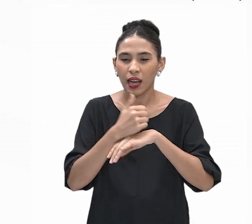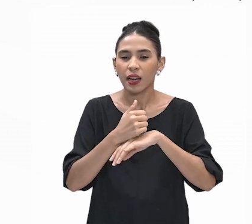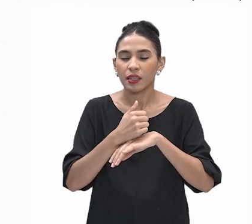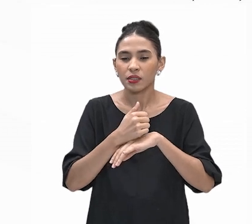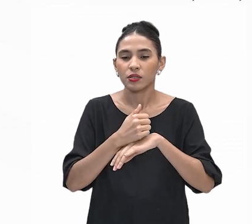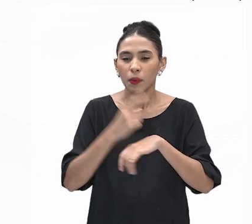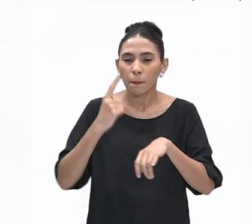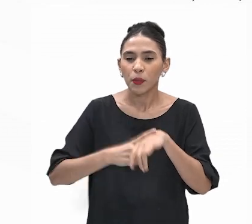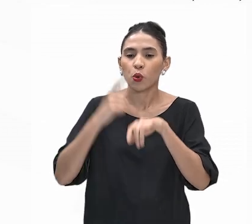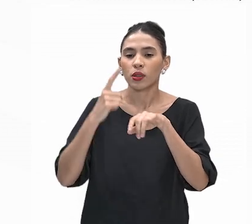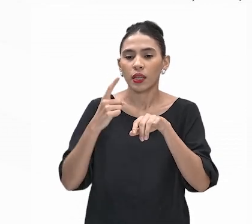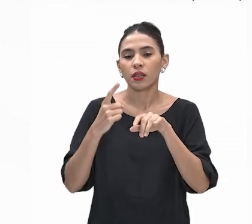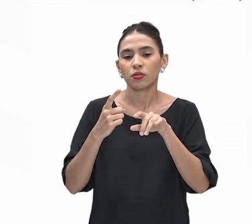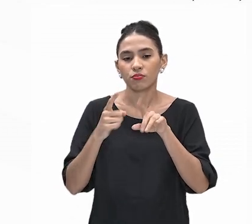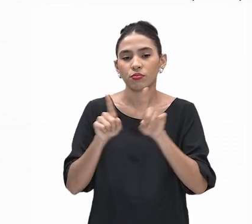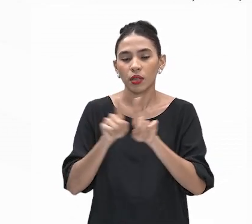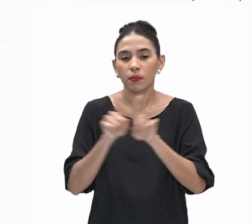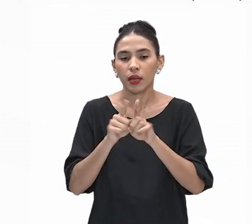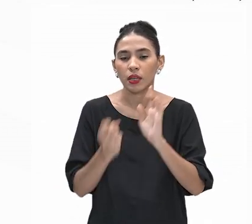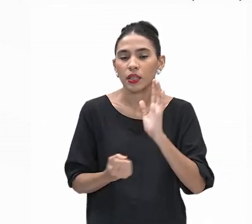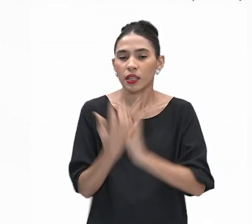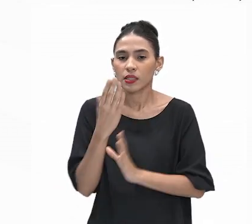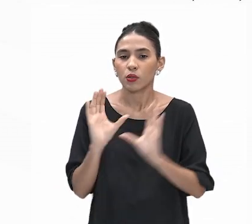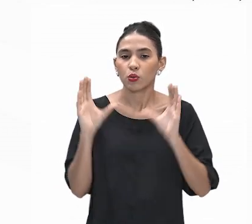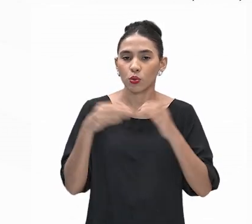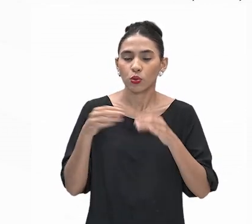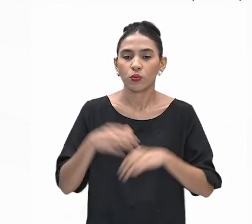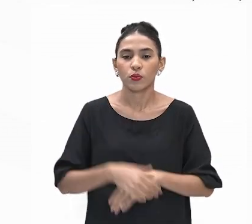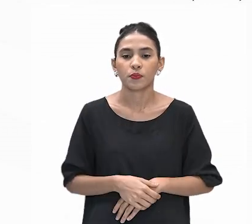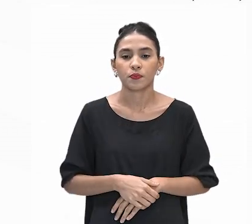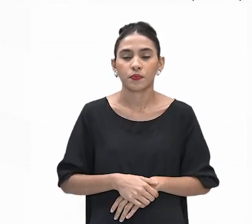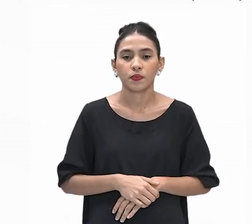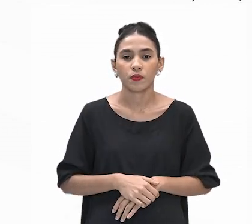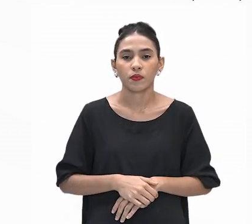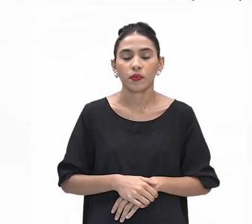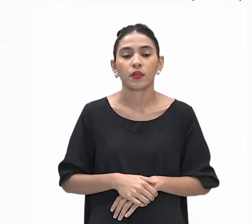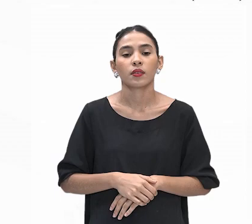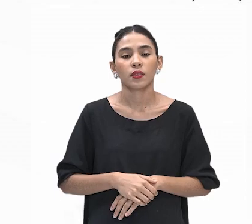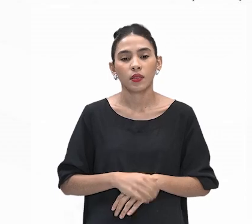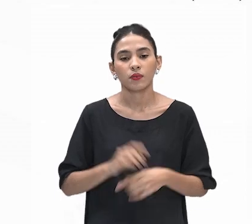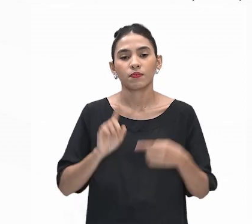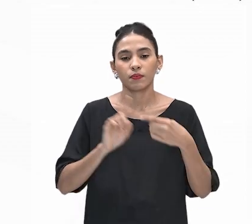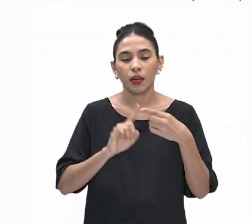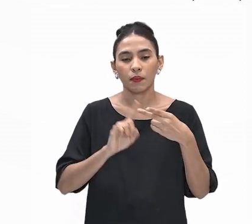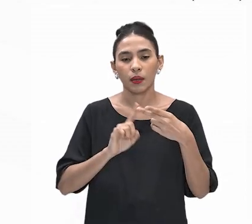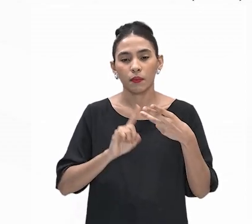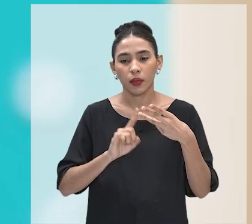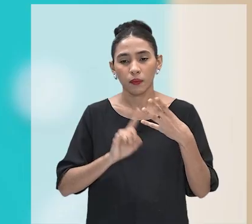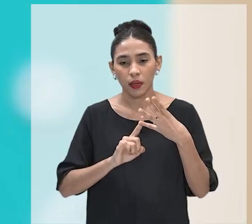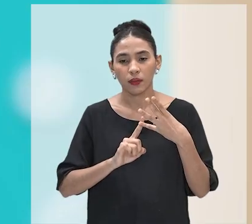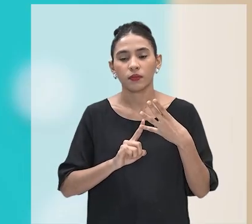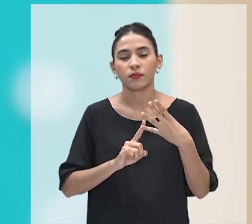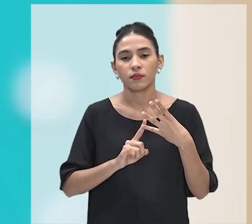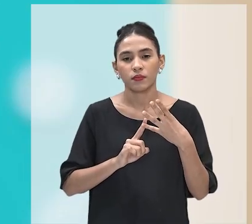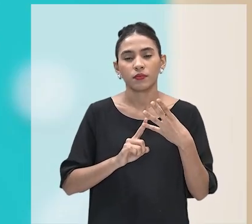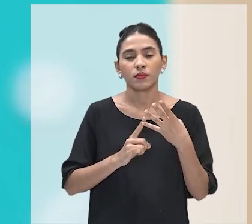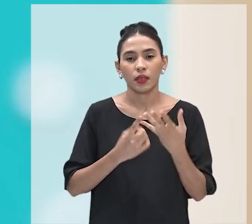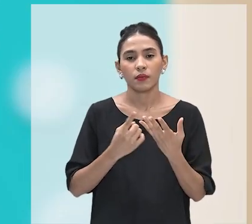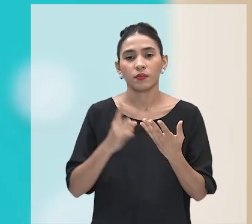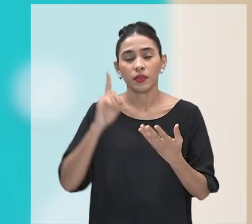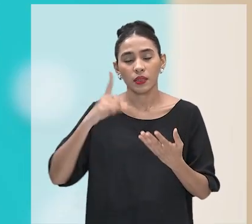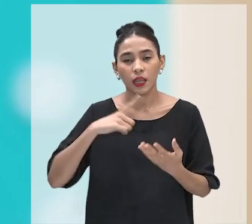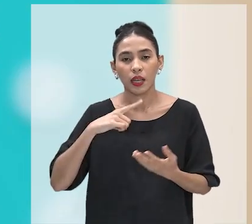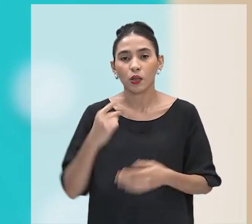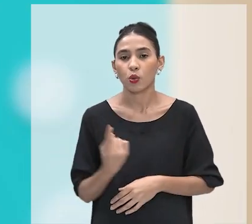vendo aí quantos profissionais, e quando nós falamos soprano, contraltos, tenores, existe um